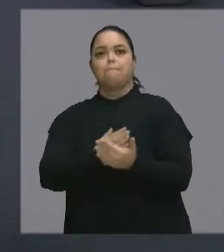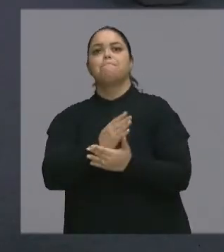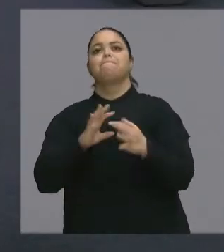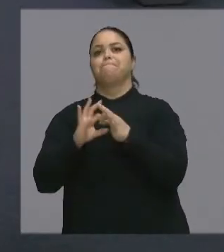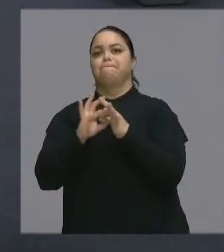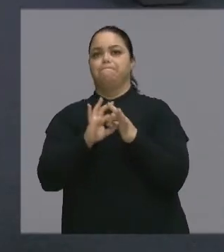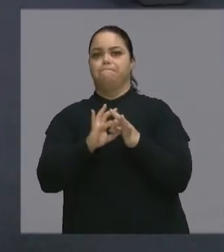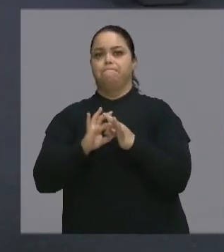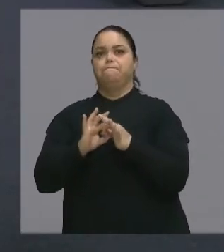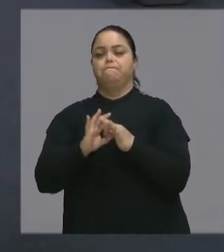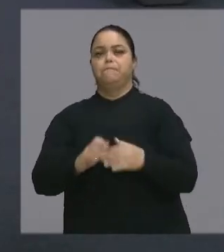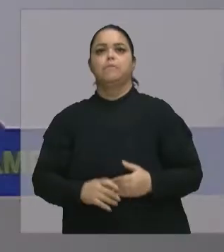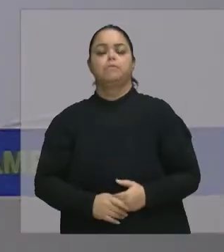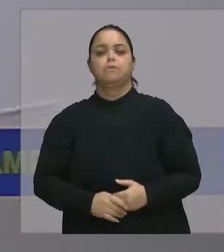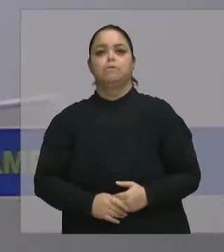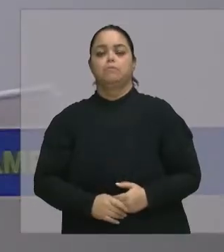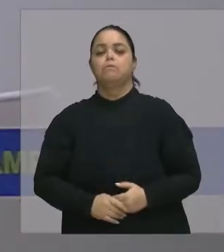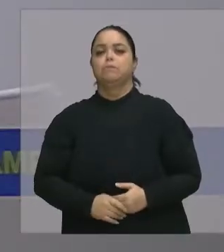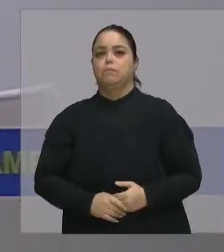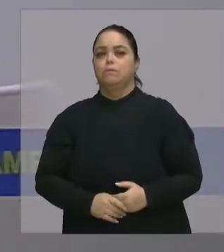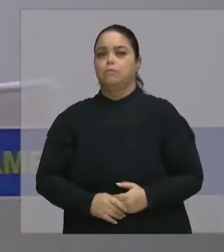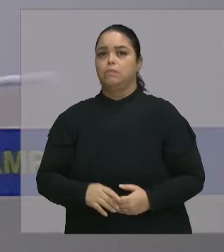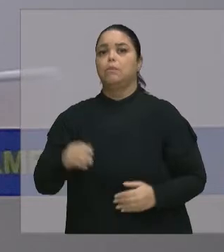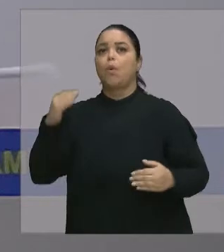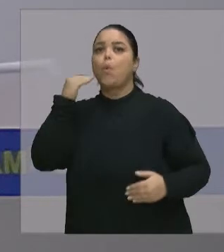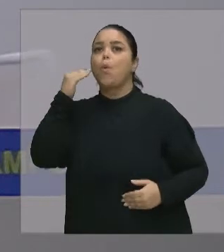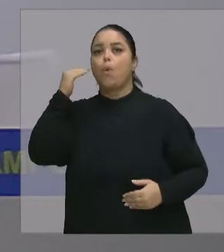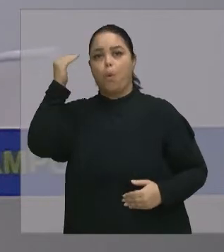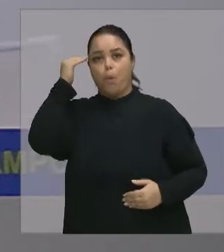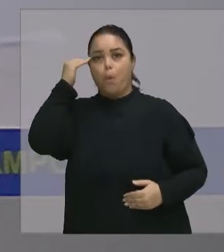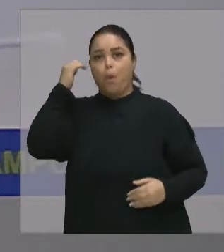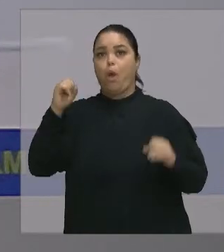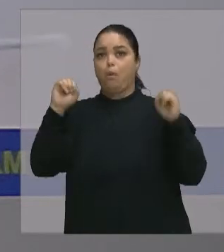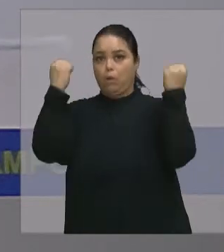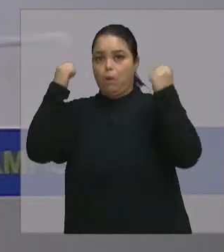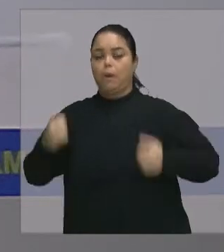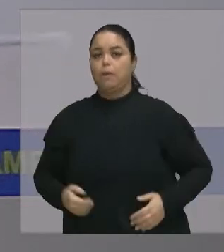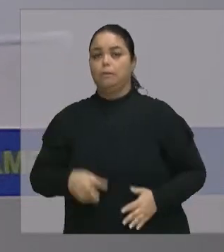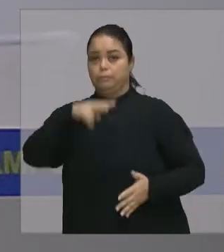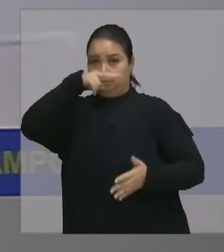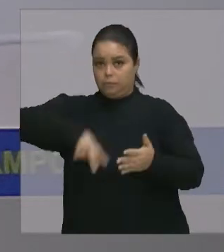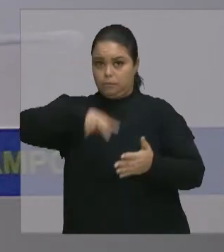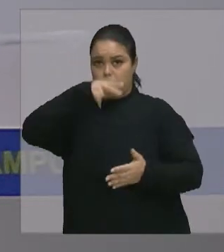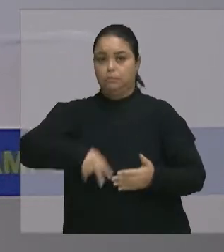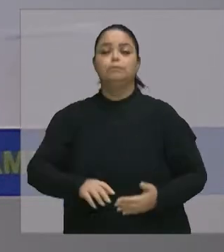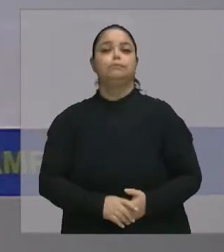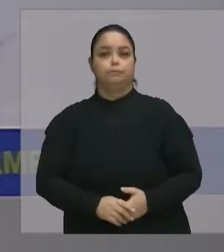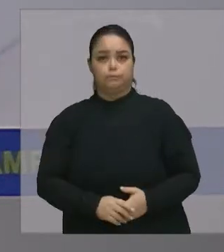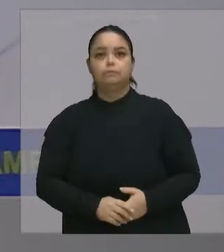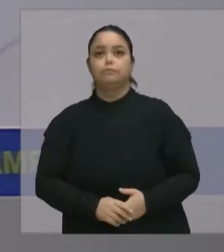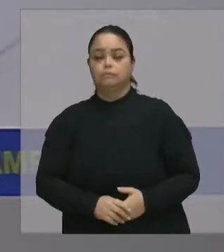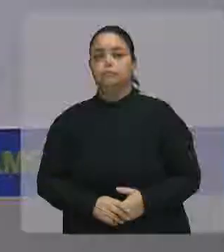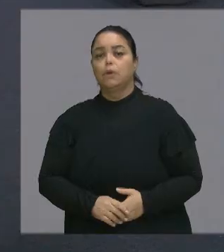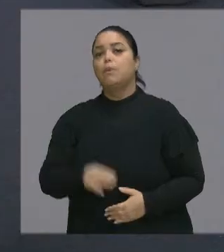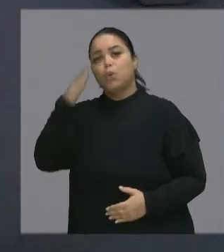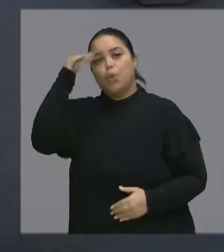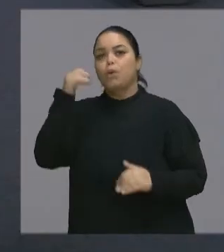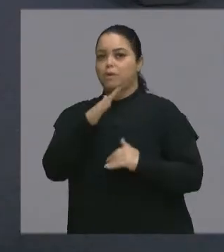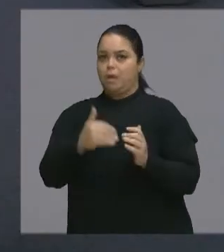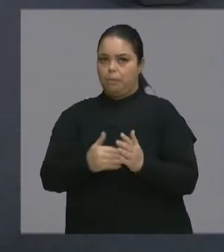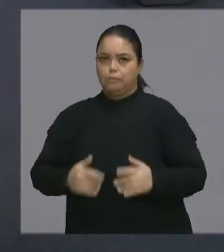Aprovado por unanimidade. Peço ao vereador Marcão da Academia que faça a leitura da nova propositura para a ciência dos senhores